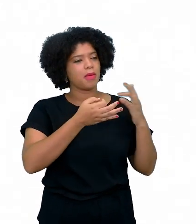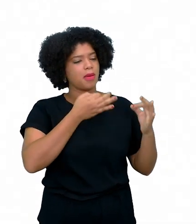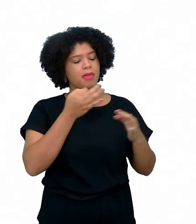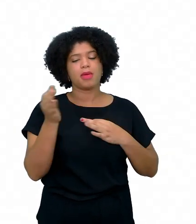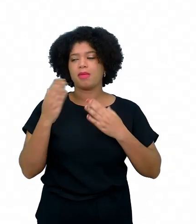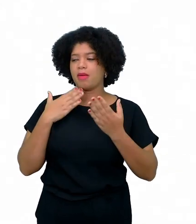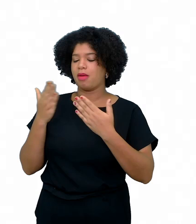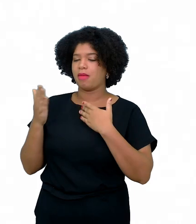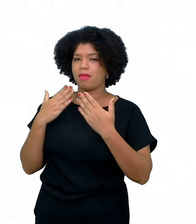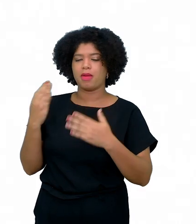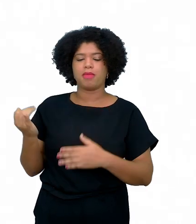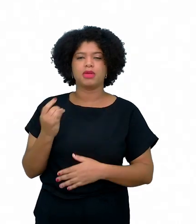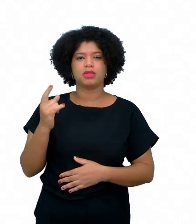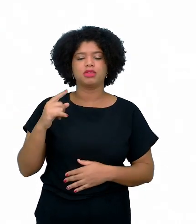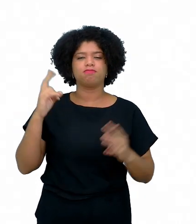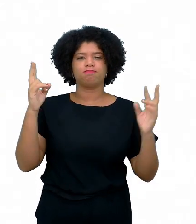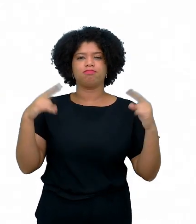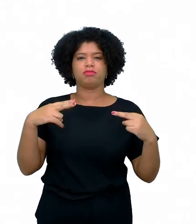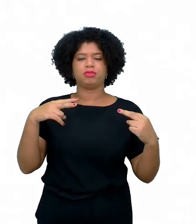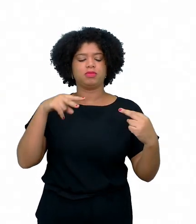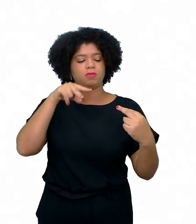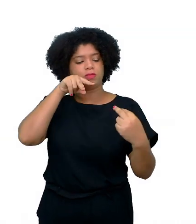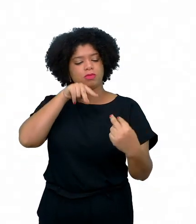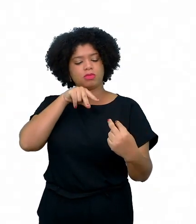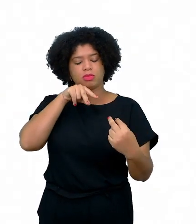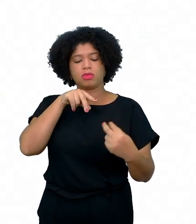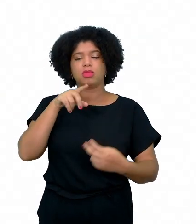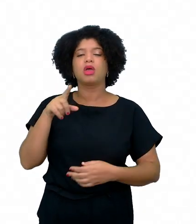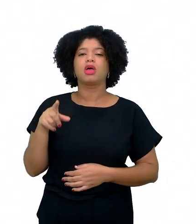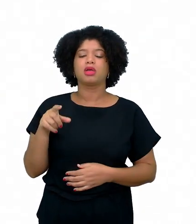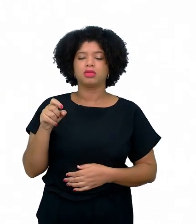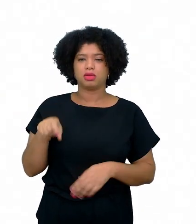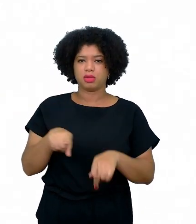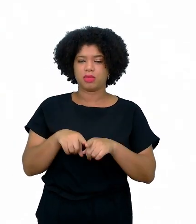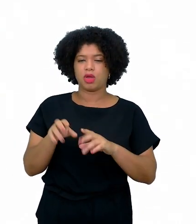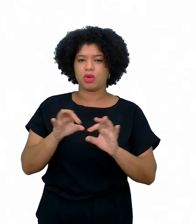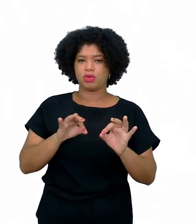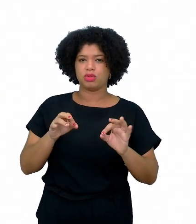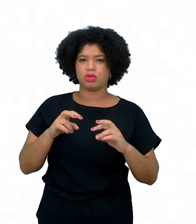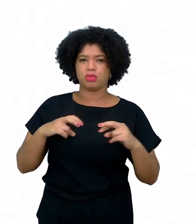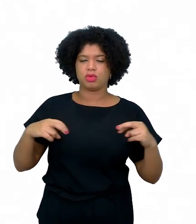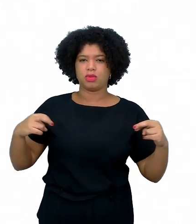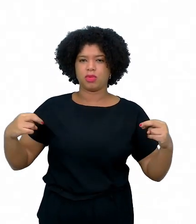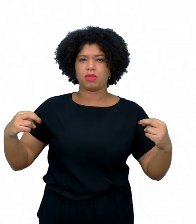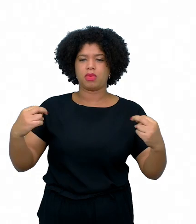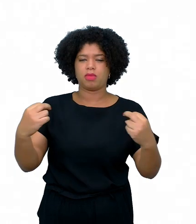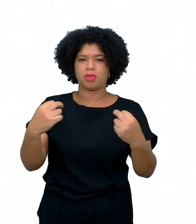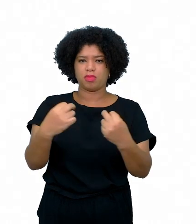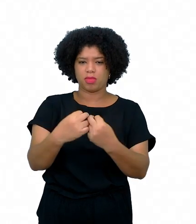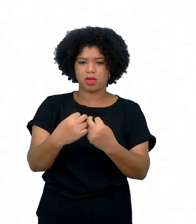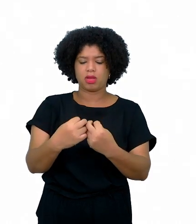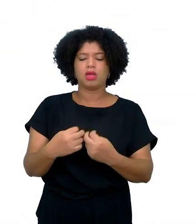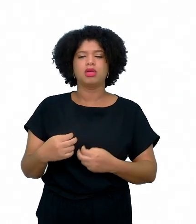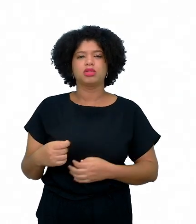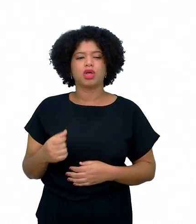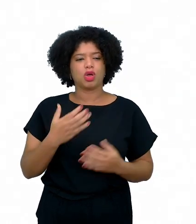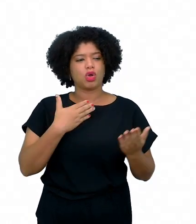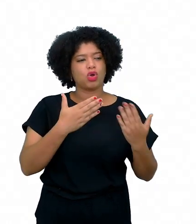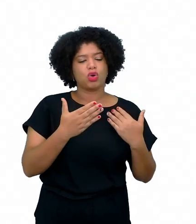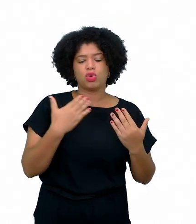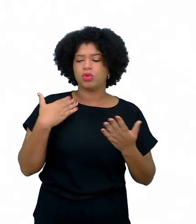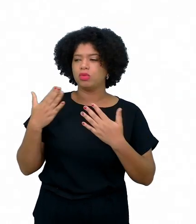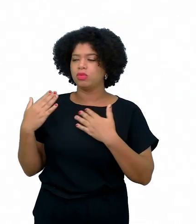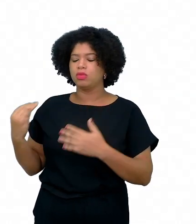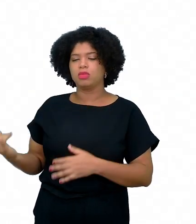né? A disposição da sala de aula é importante, né? Colocar eles em roda de conversa para conversar, para